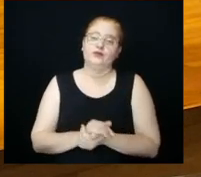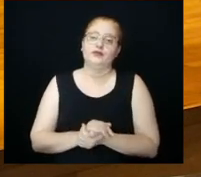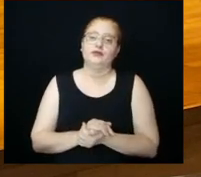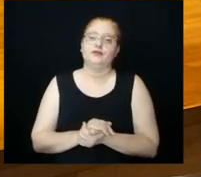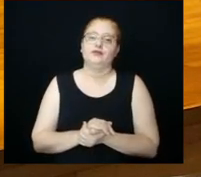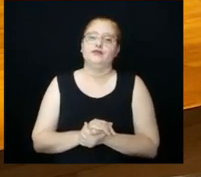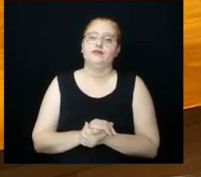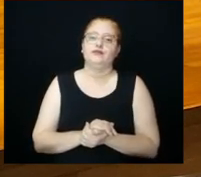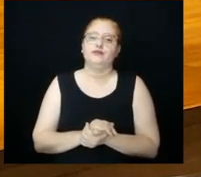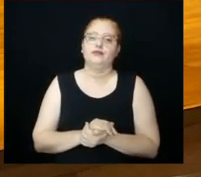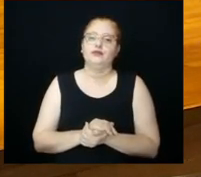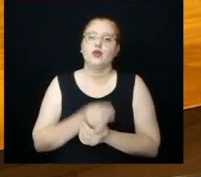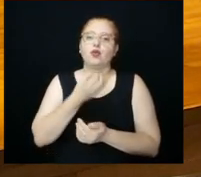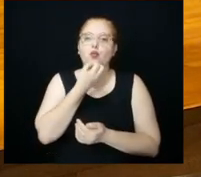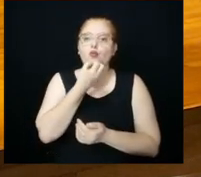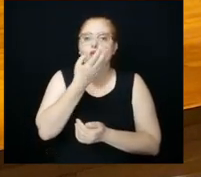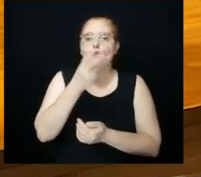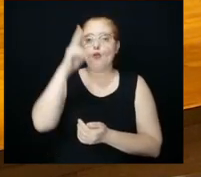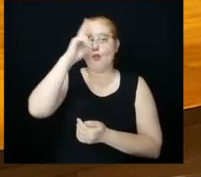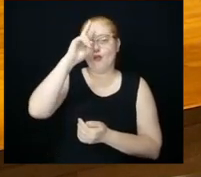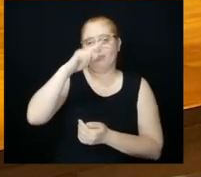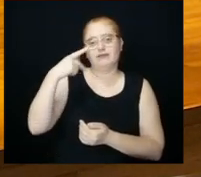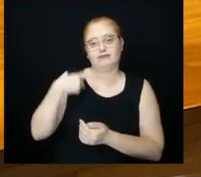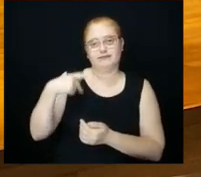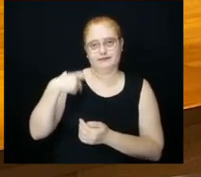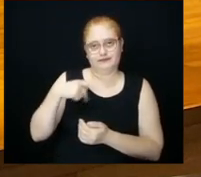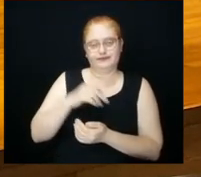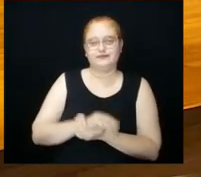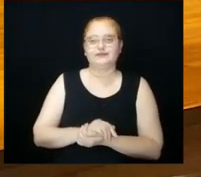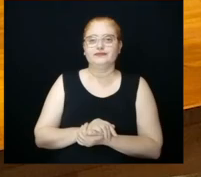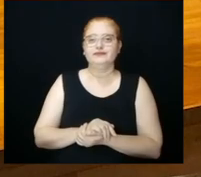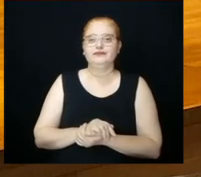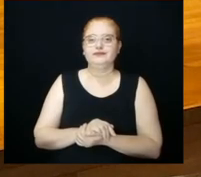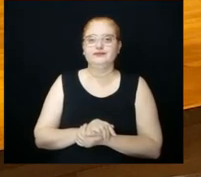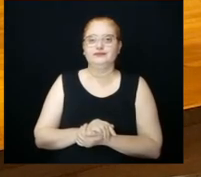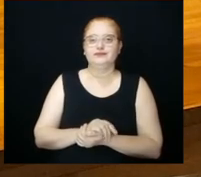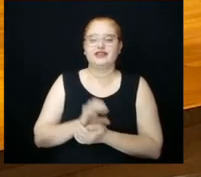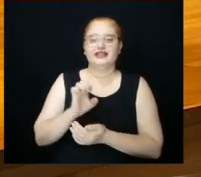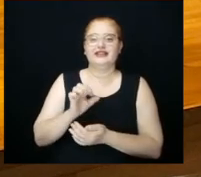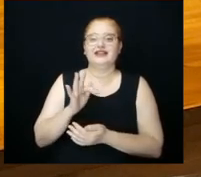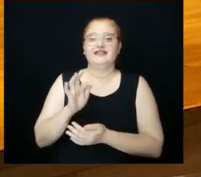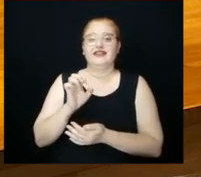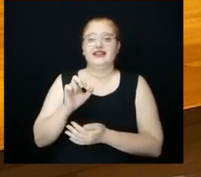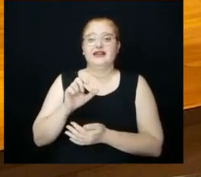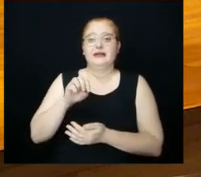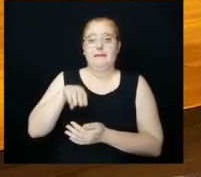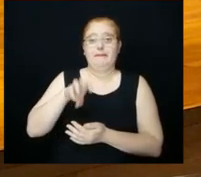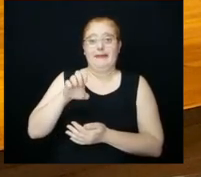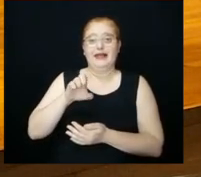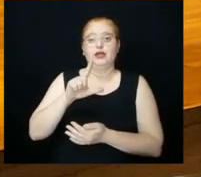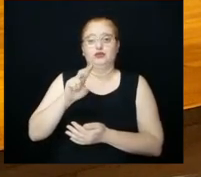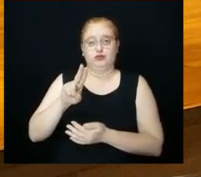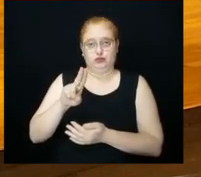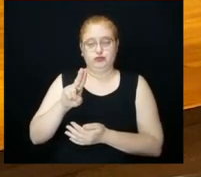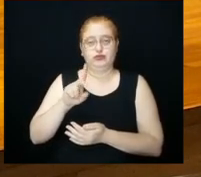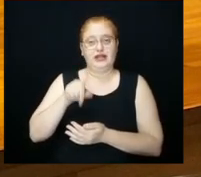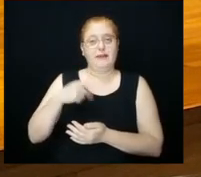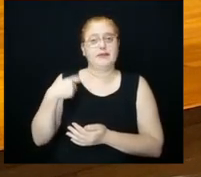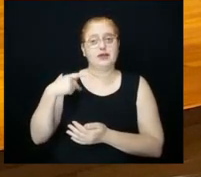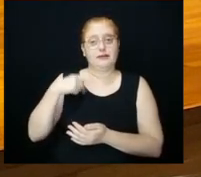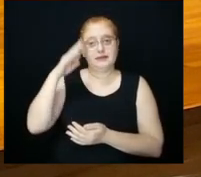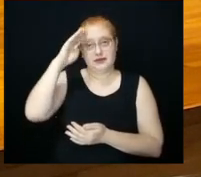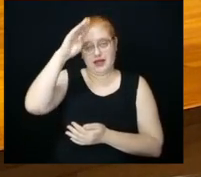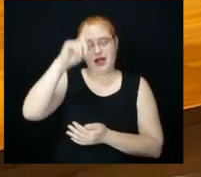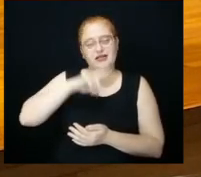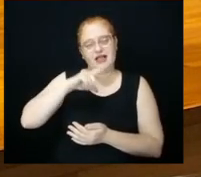ele vai contar a história de uma personagem chamada Ifemelu, a personagem principal, e ela